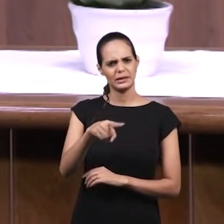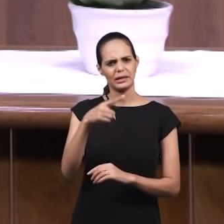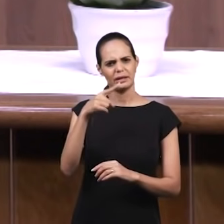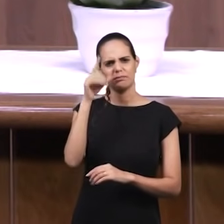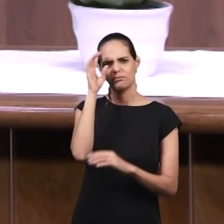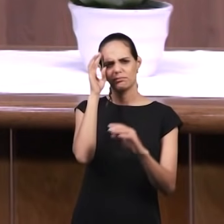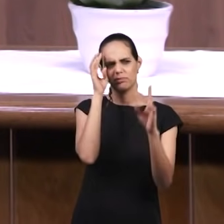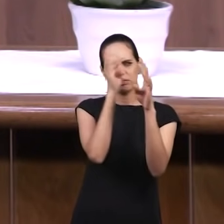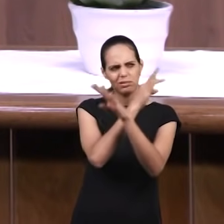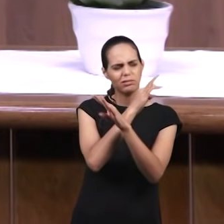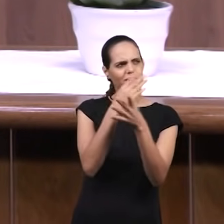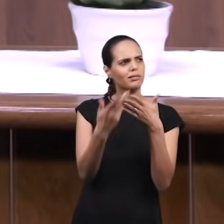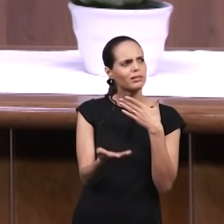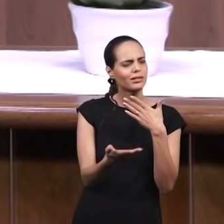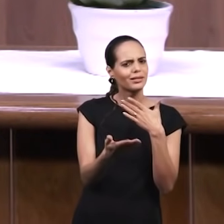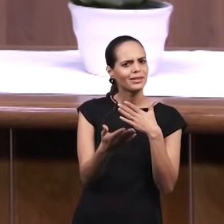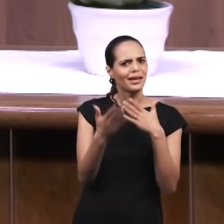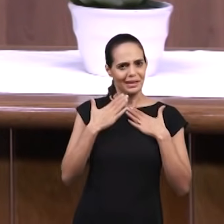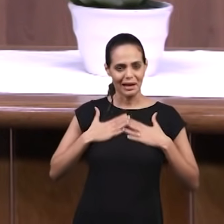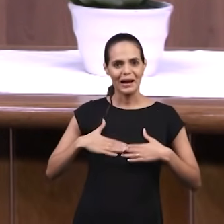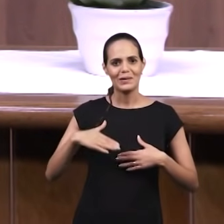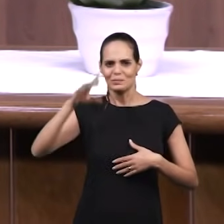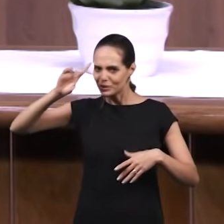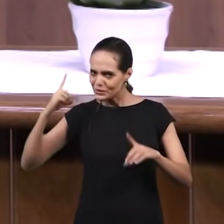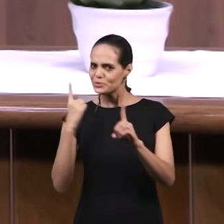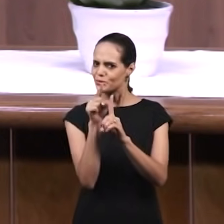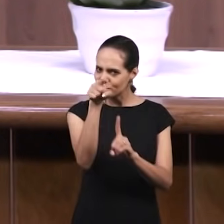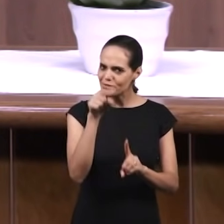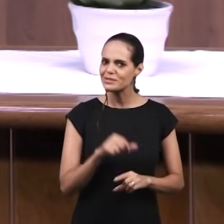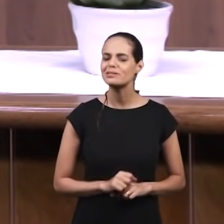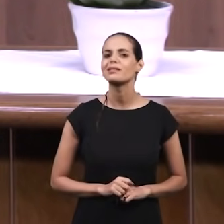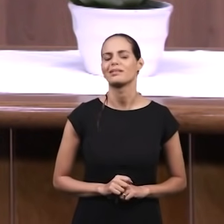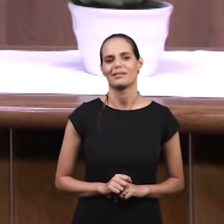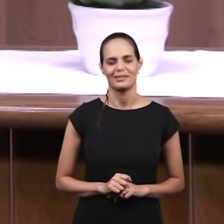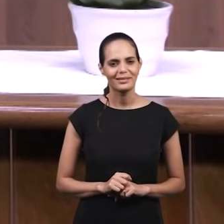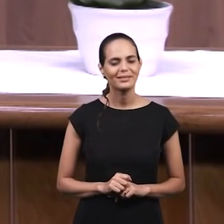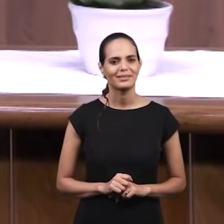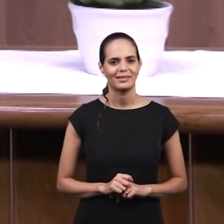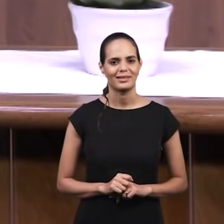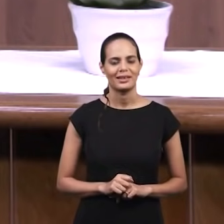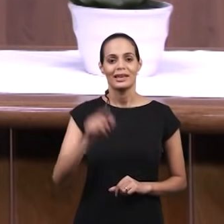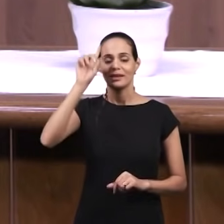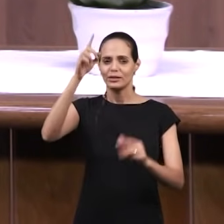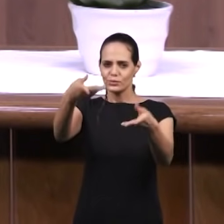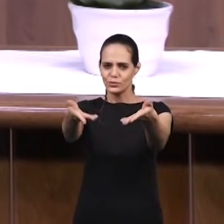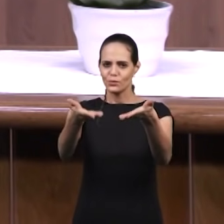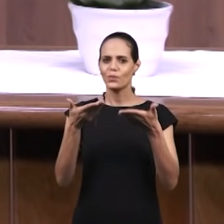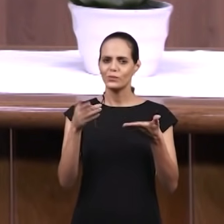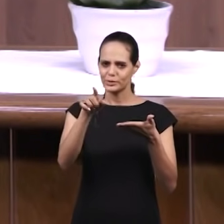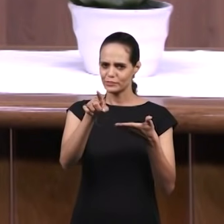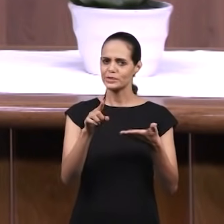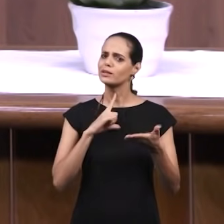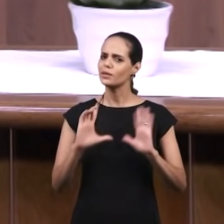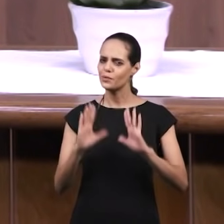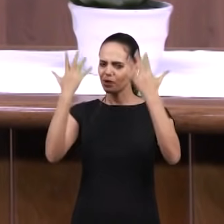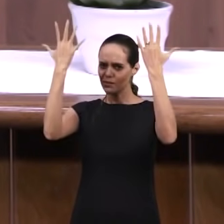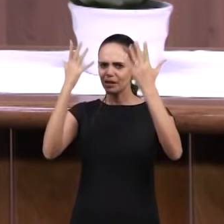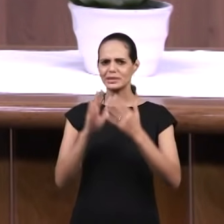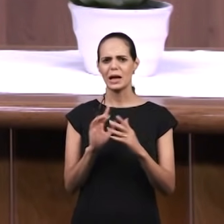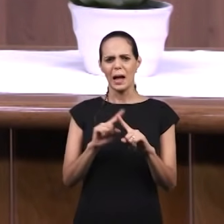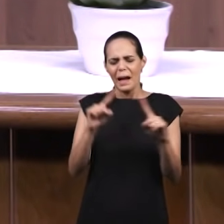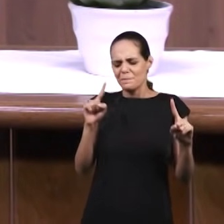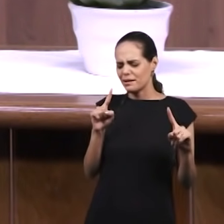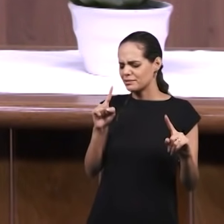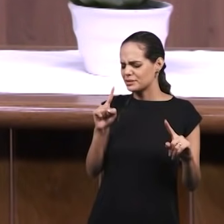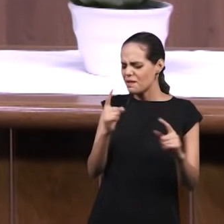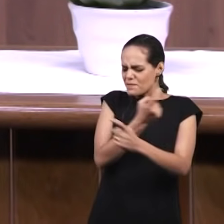perdido, Deus te encontra, Deus te acha e Deus te faz o convite a uma festa. Ah, mas o faraó